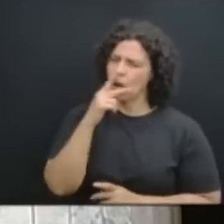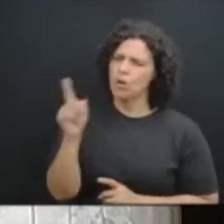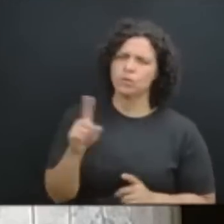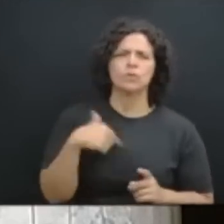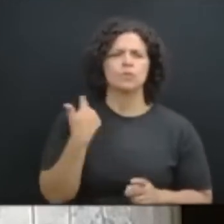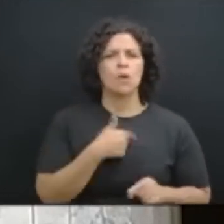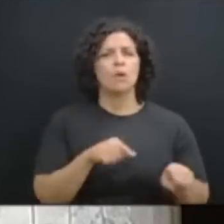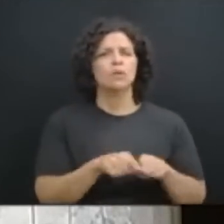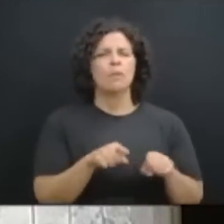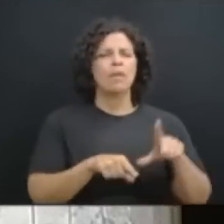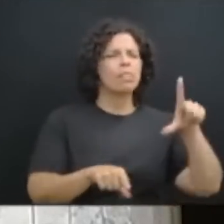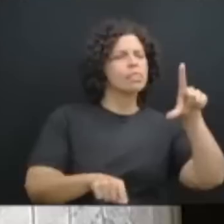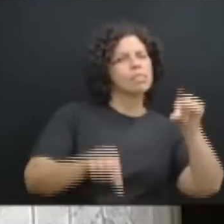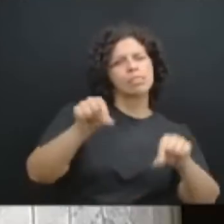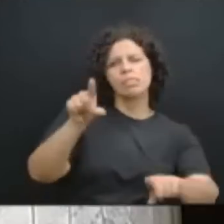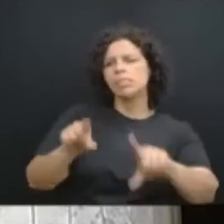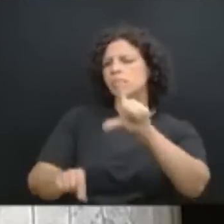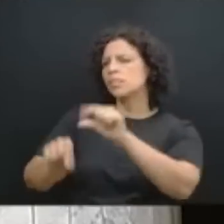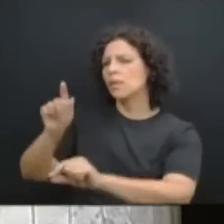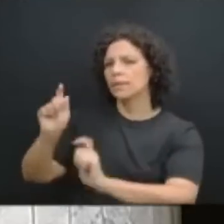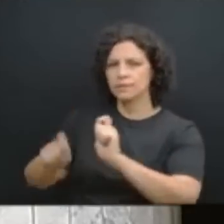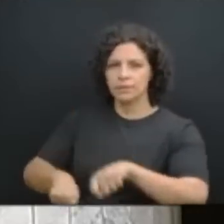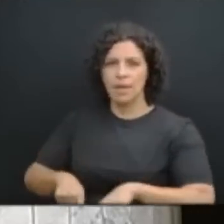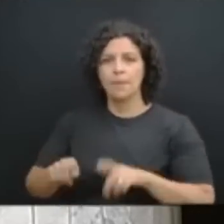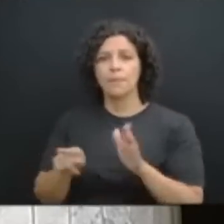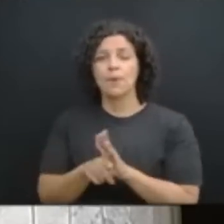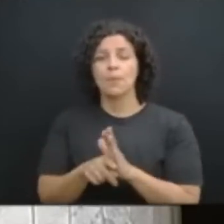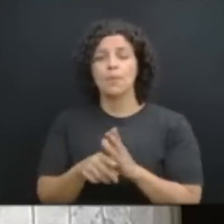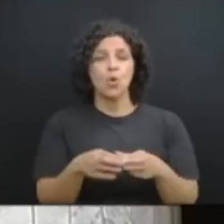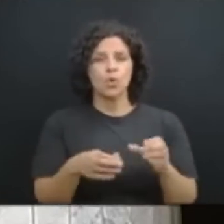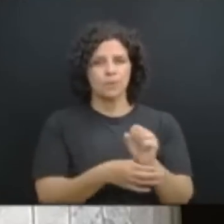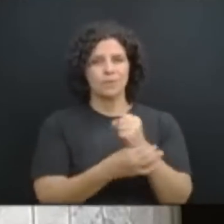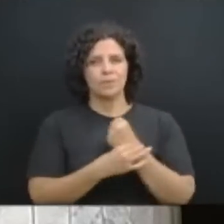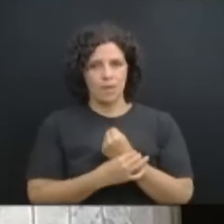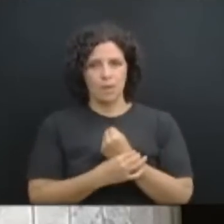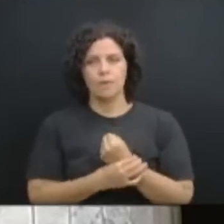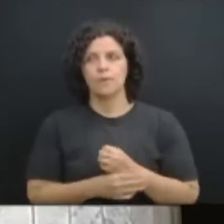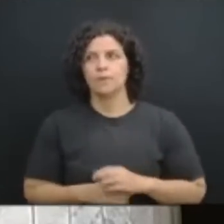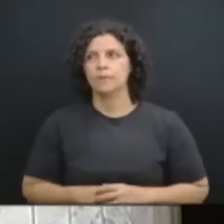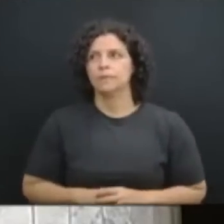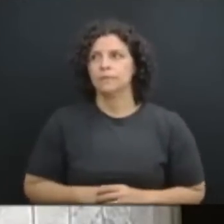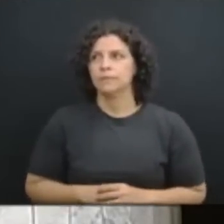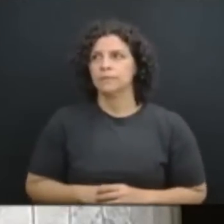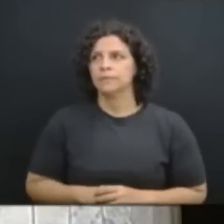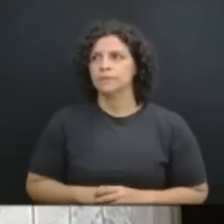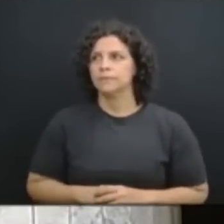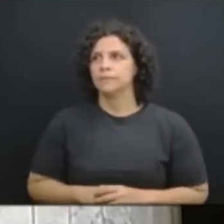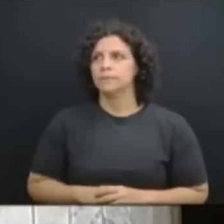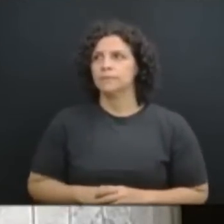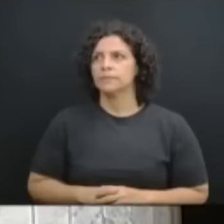uma seletividade das forças de segurança pública.